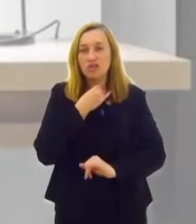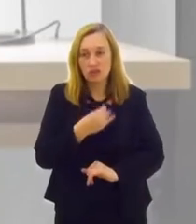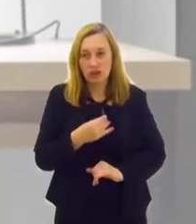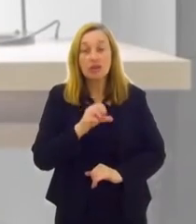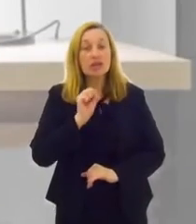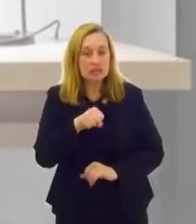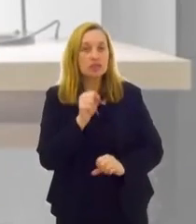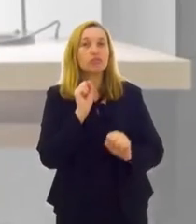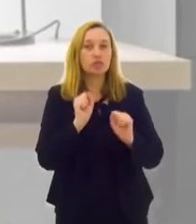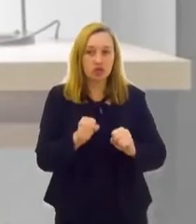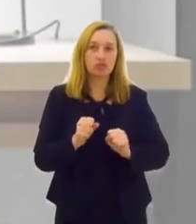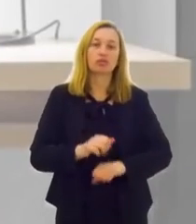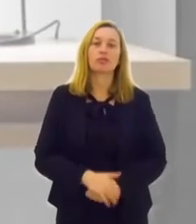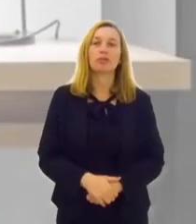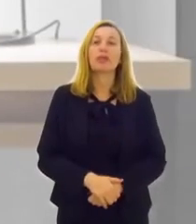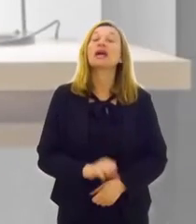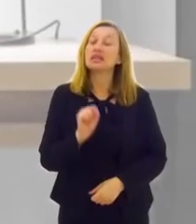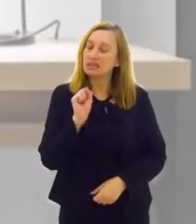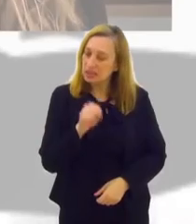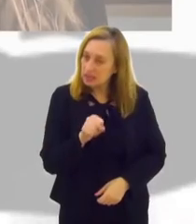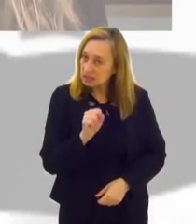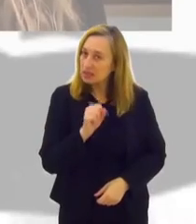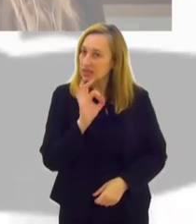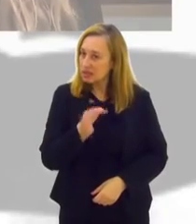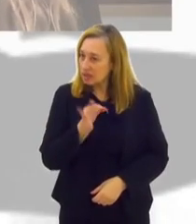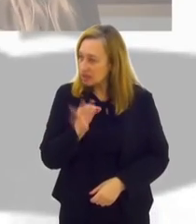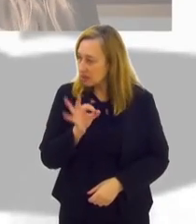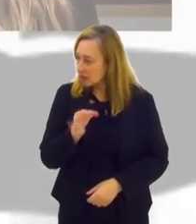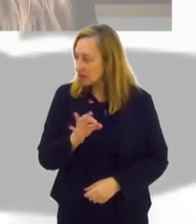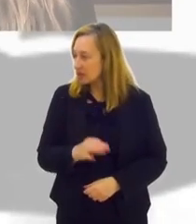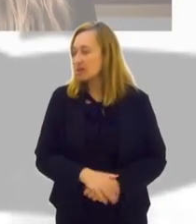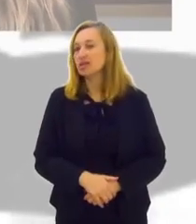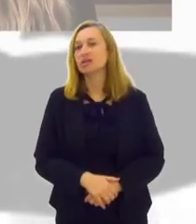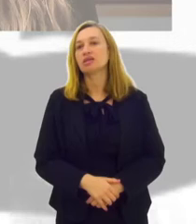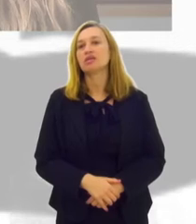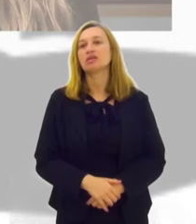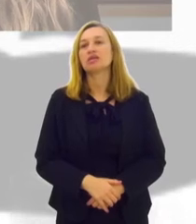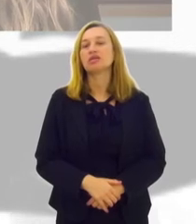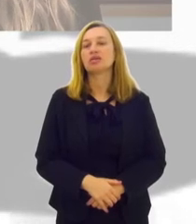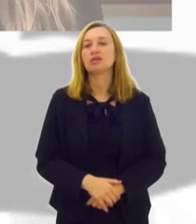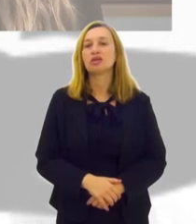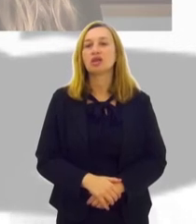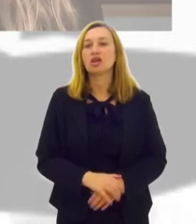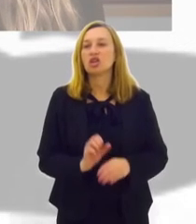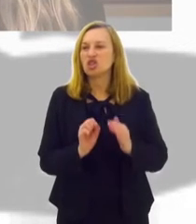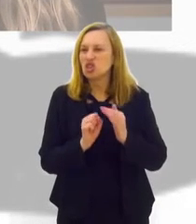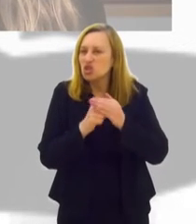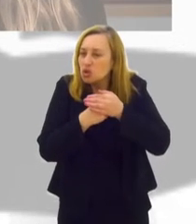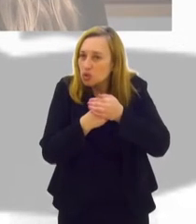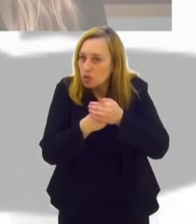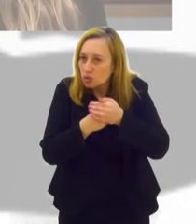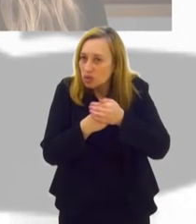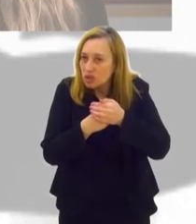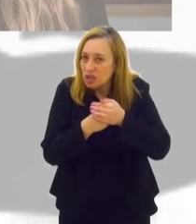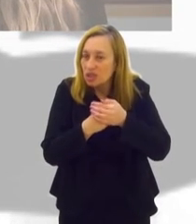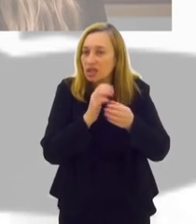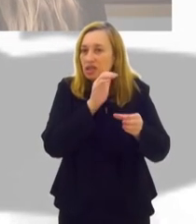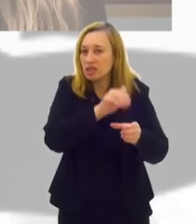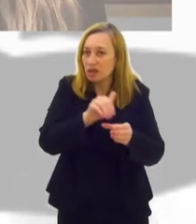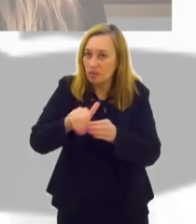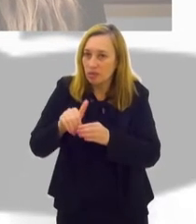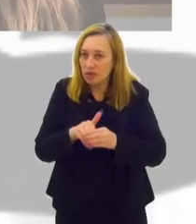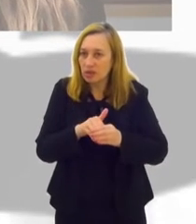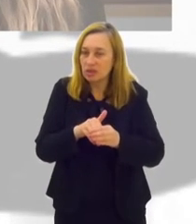isso sim será possível. Sim, exatamente. O anonimato na